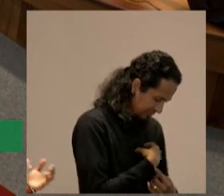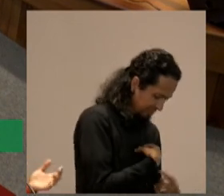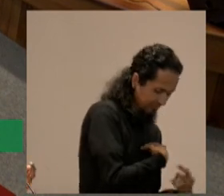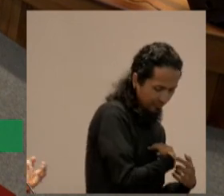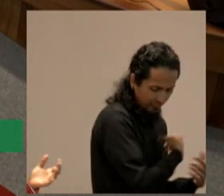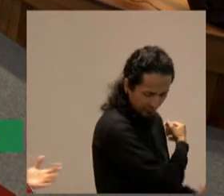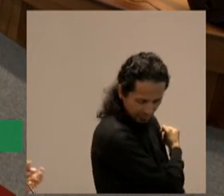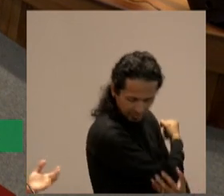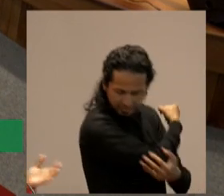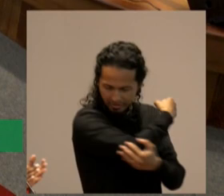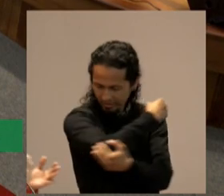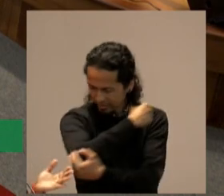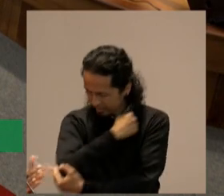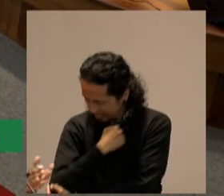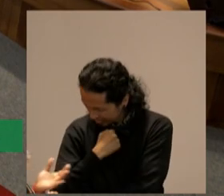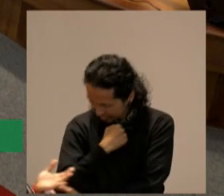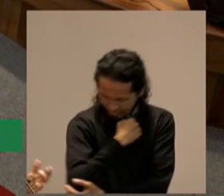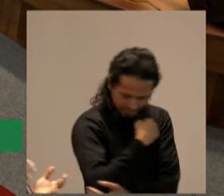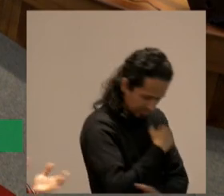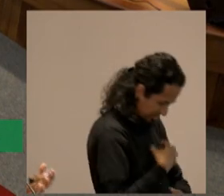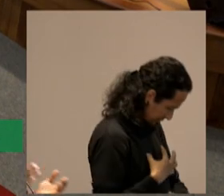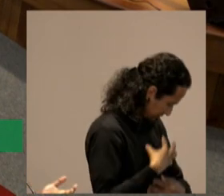Oba, Ia,